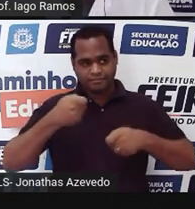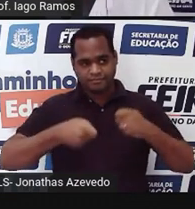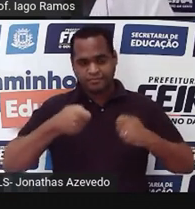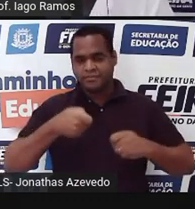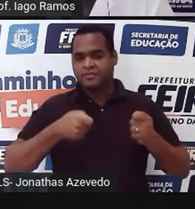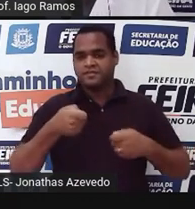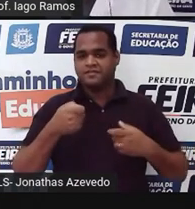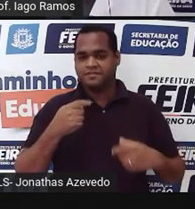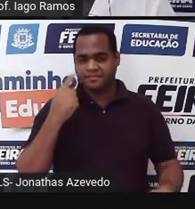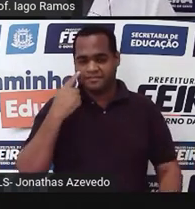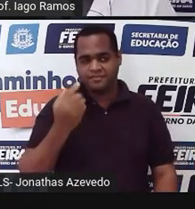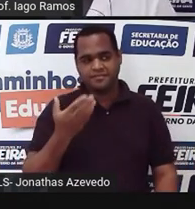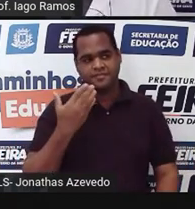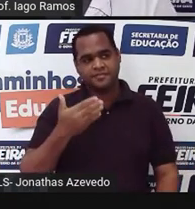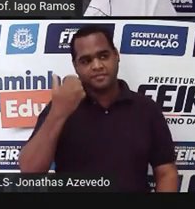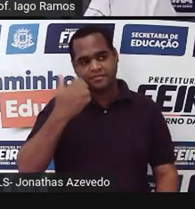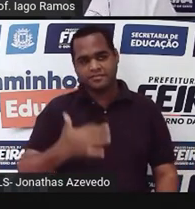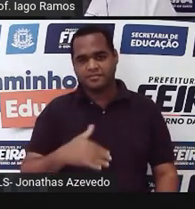Vamos lá.